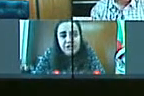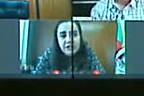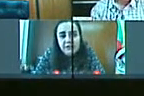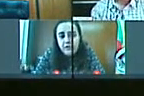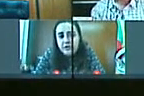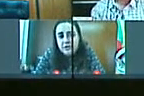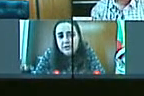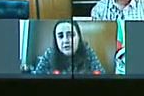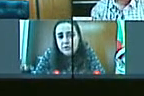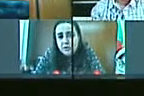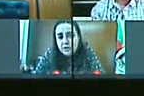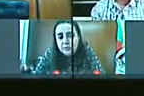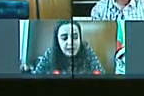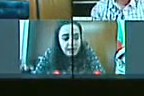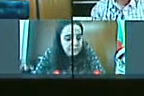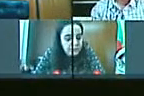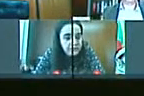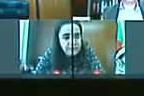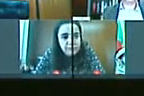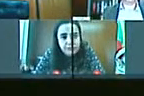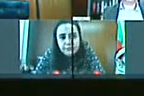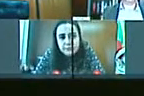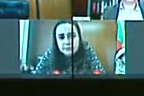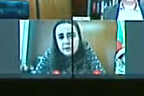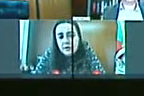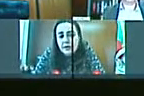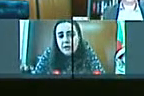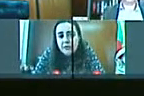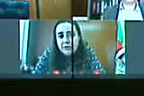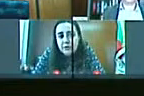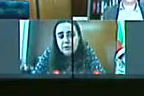Favorável, presidente. Ok, deputado Luiz Augusto Lara.